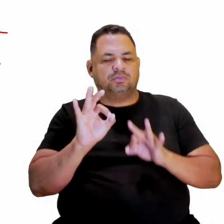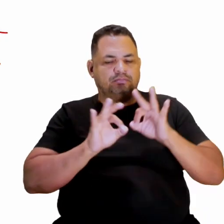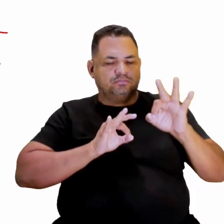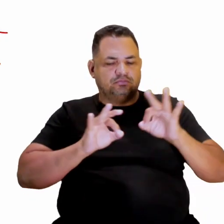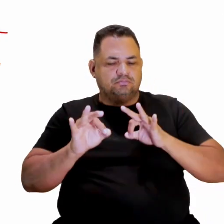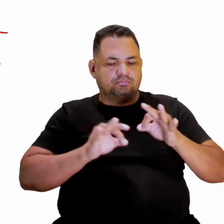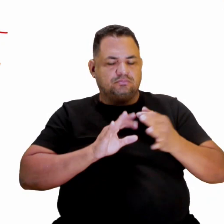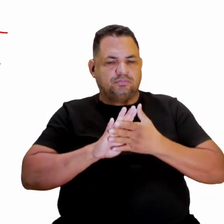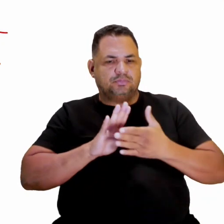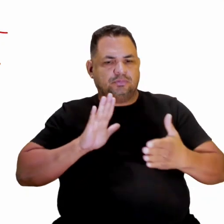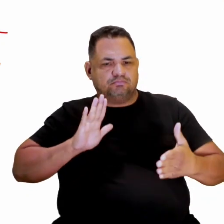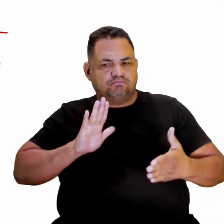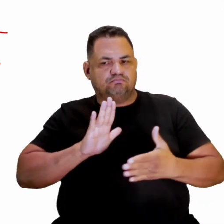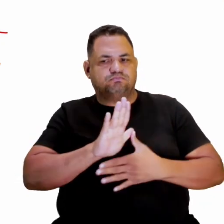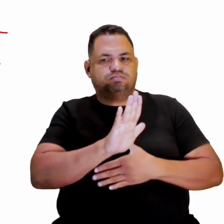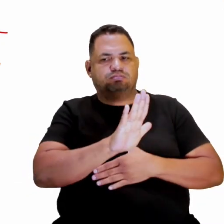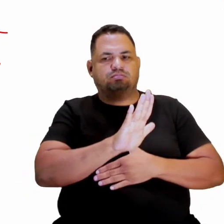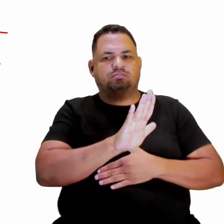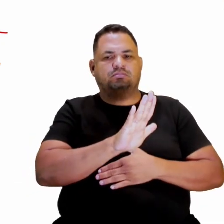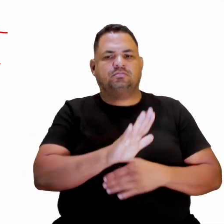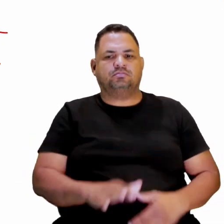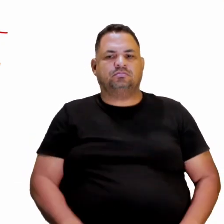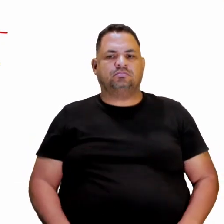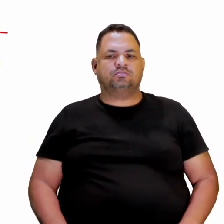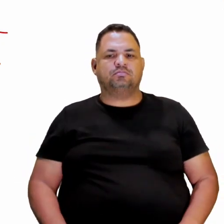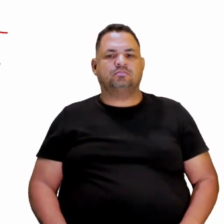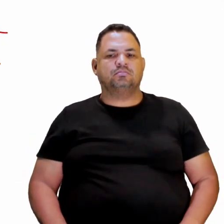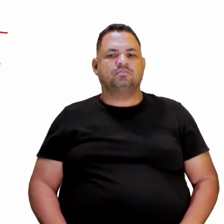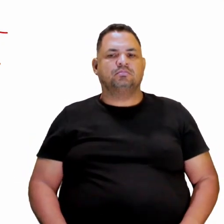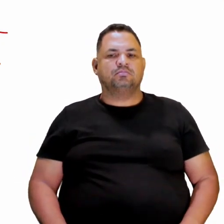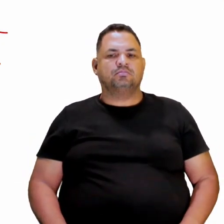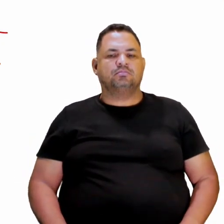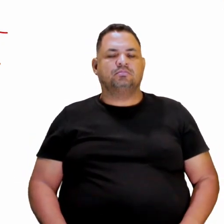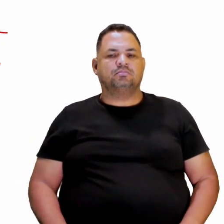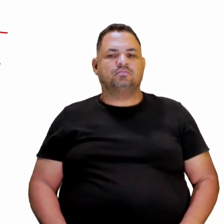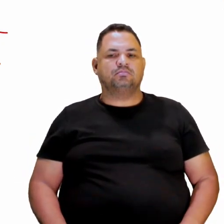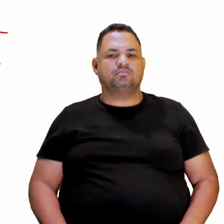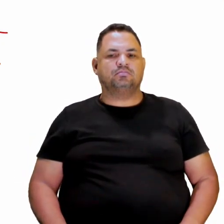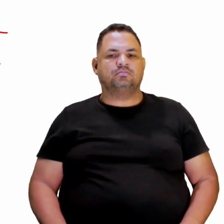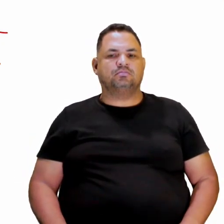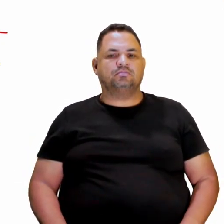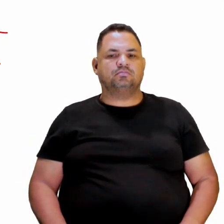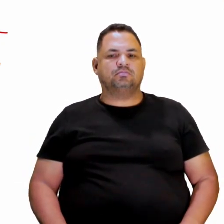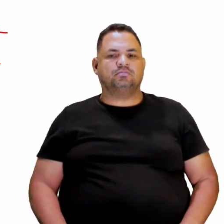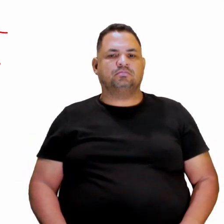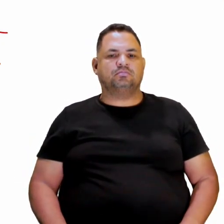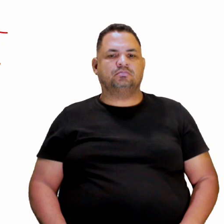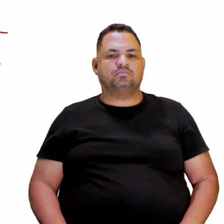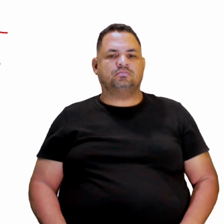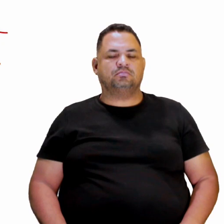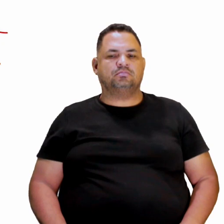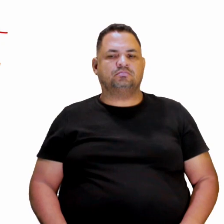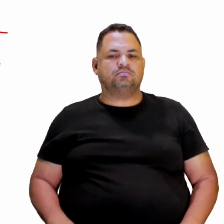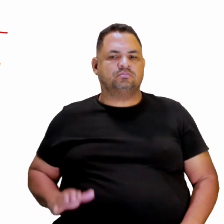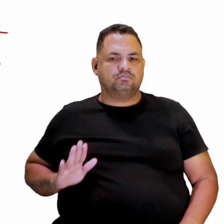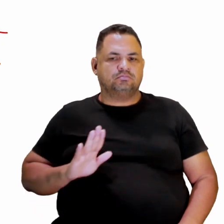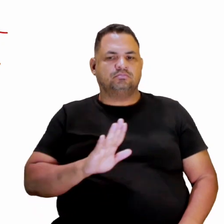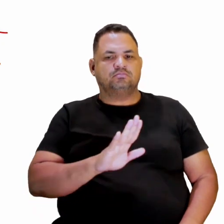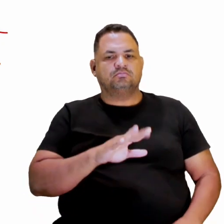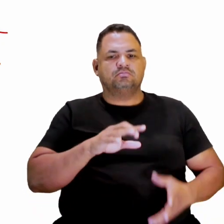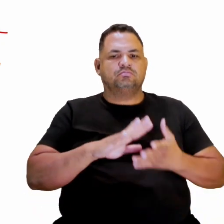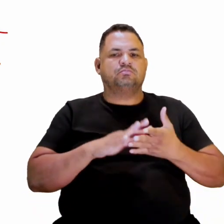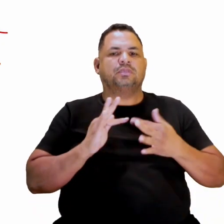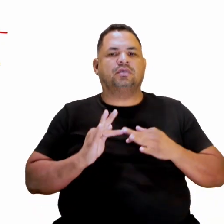não o empurre. Push, empurre, não é puxar, mas parece puxar, mas não é. Não empurre você